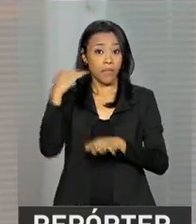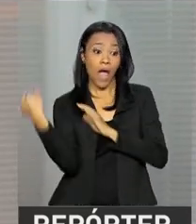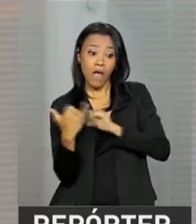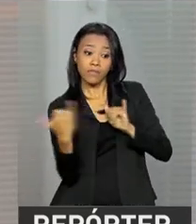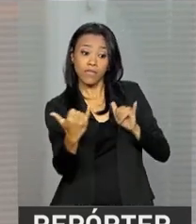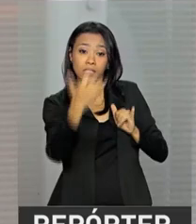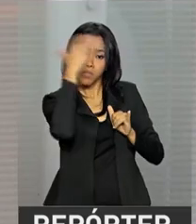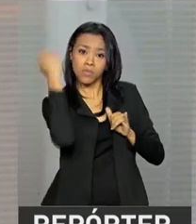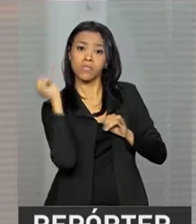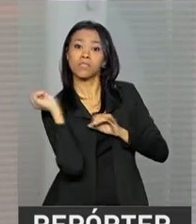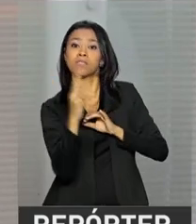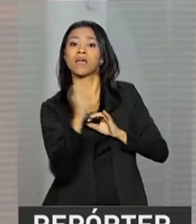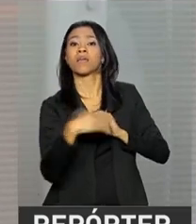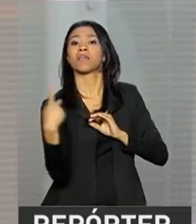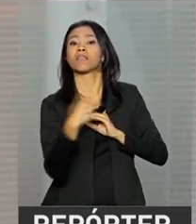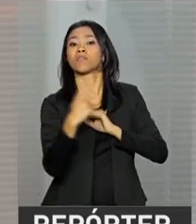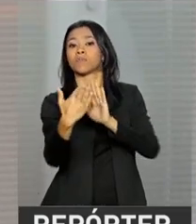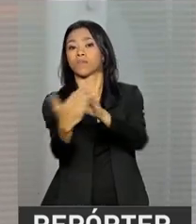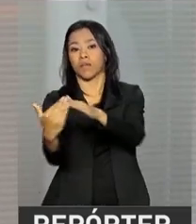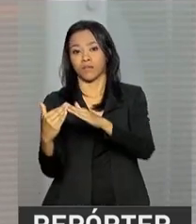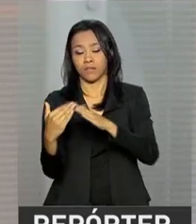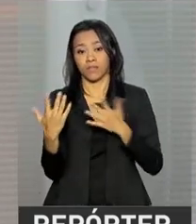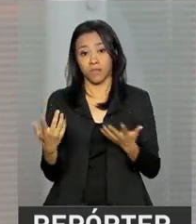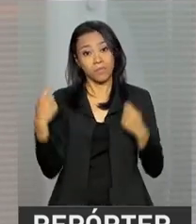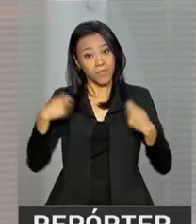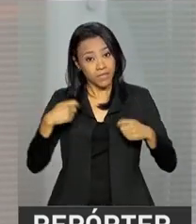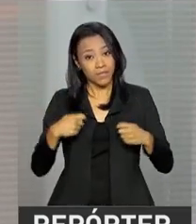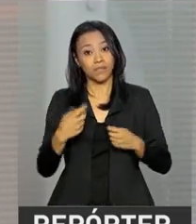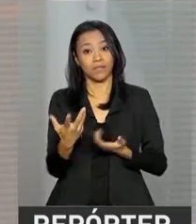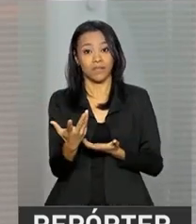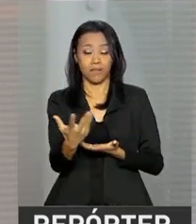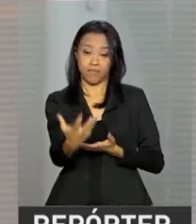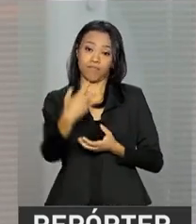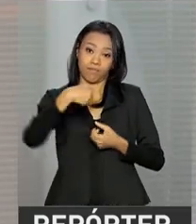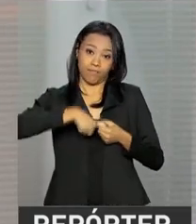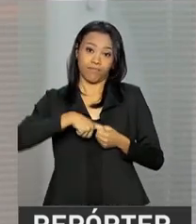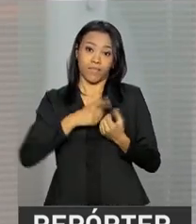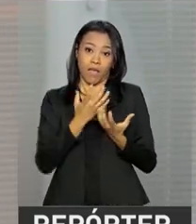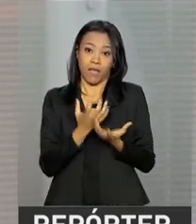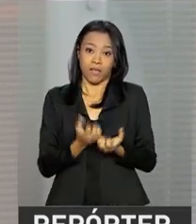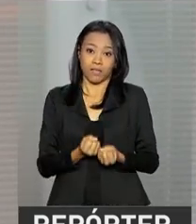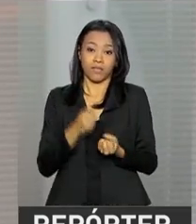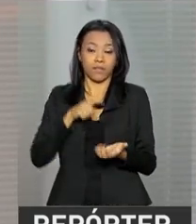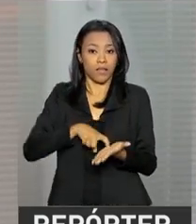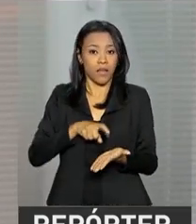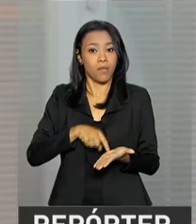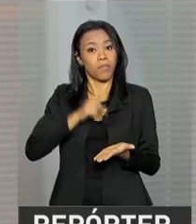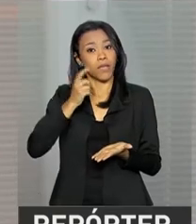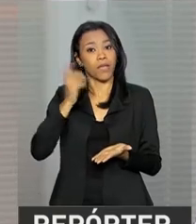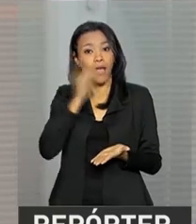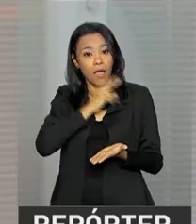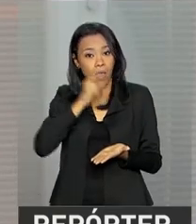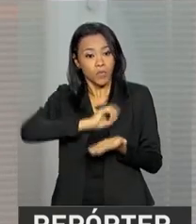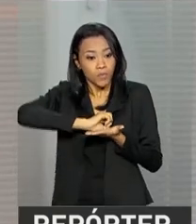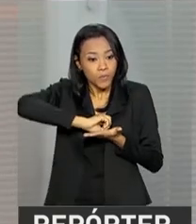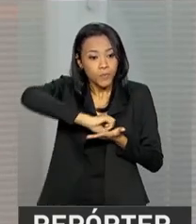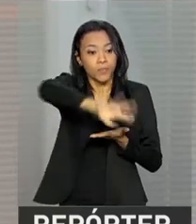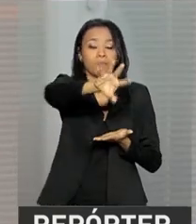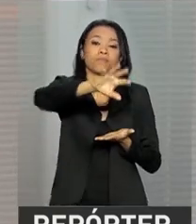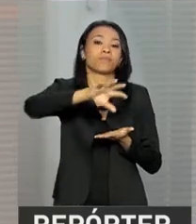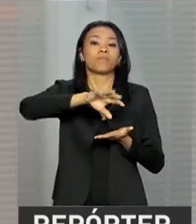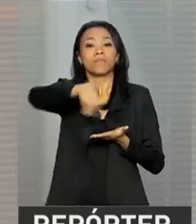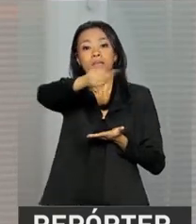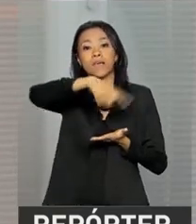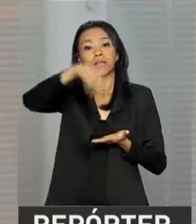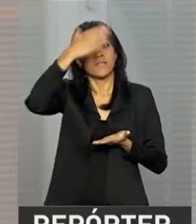é importante que a população faça adesão a esse serviço para que ela receba rapidamente essas mensagens e possa tomar